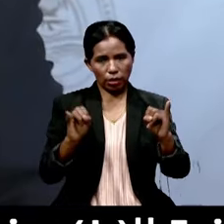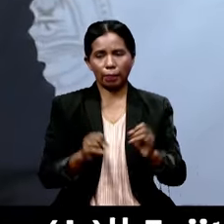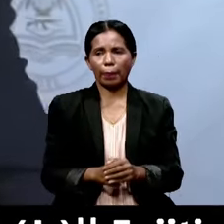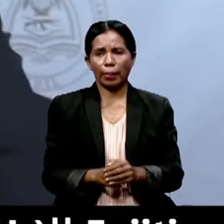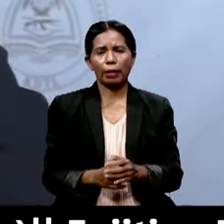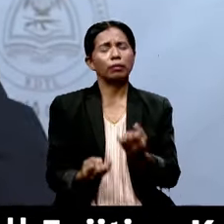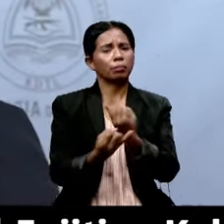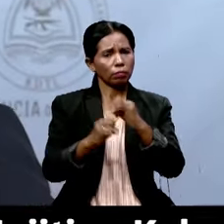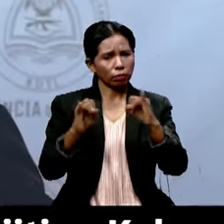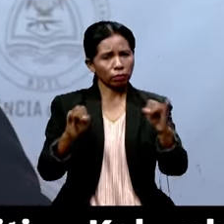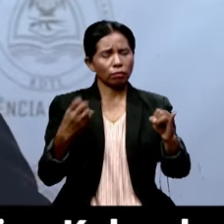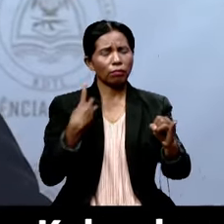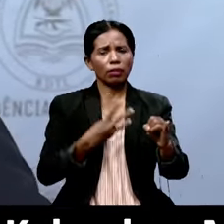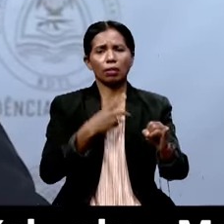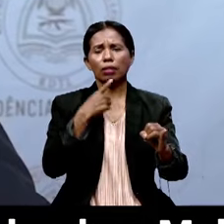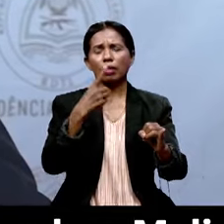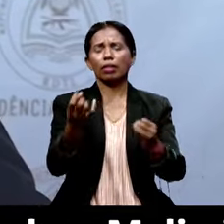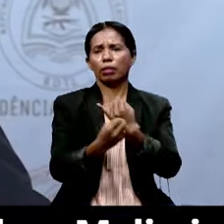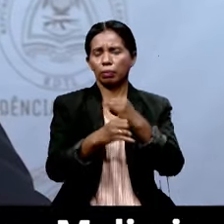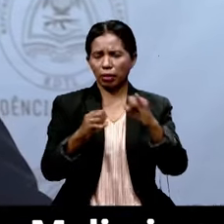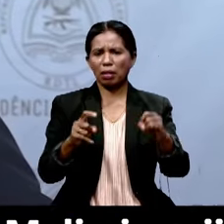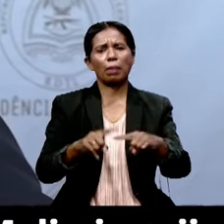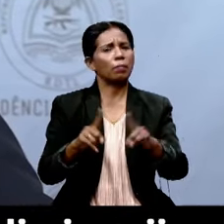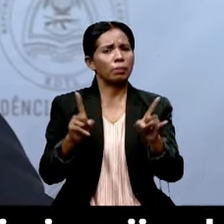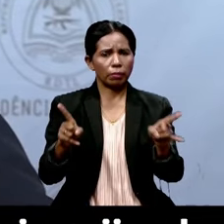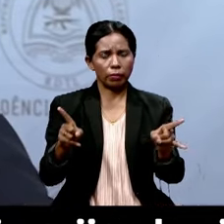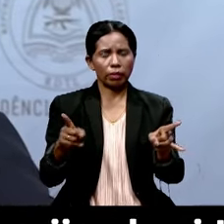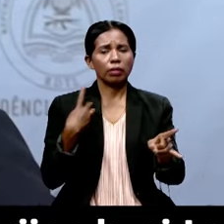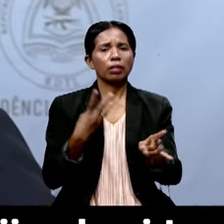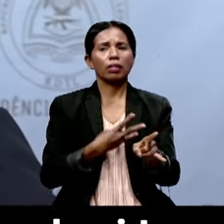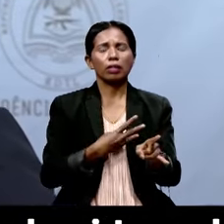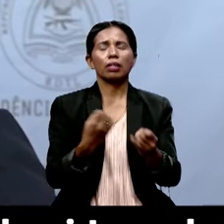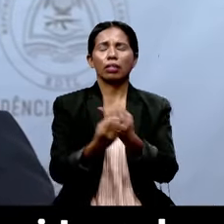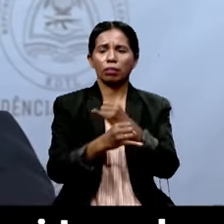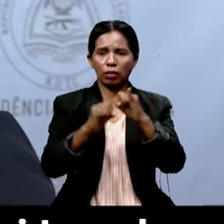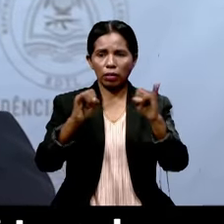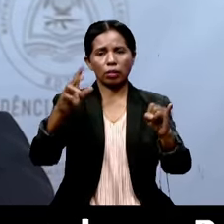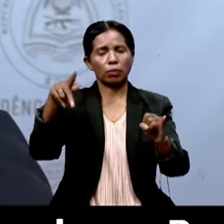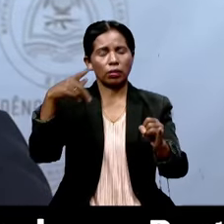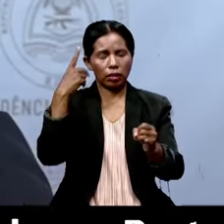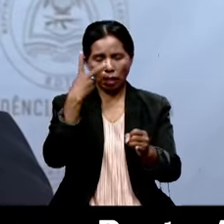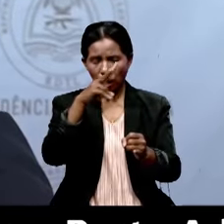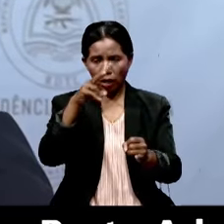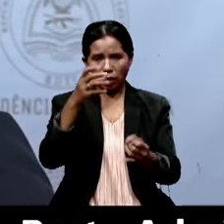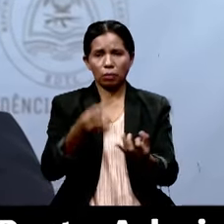Referendo, da Lua diria referendo, mas referendo, ato político importante, teve,